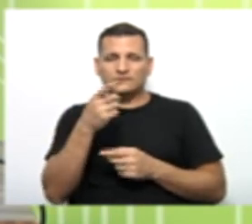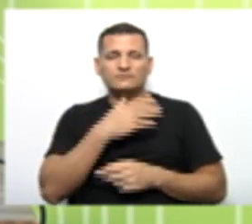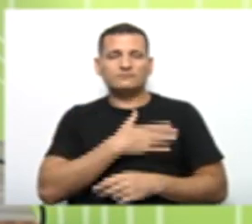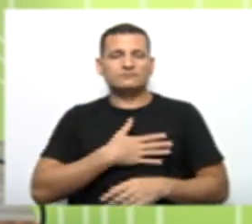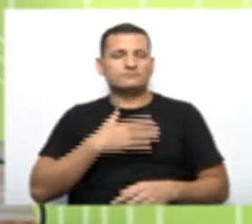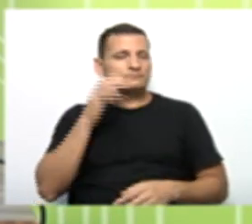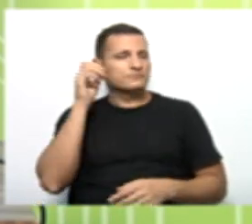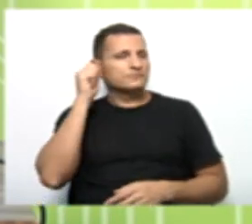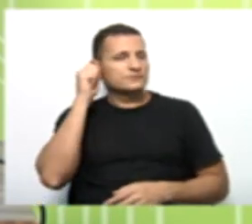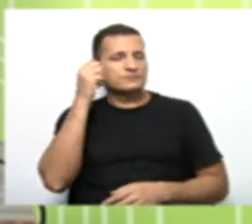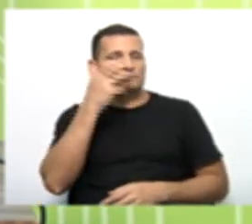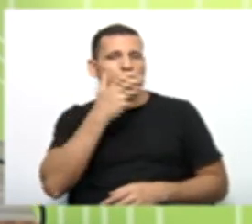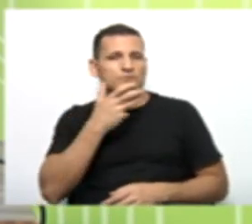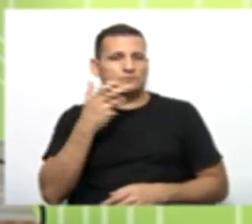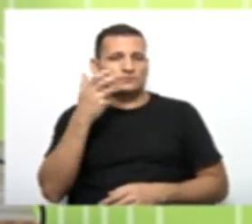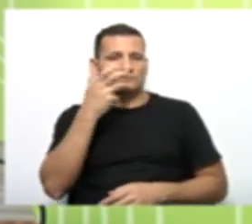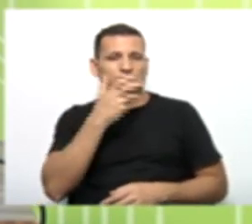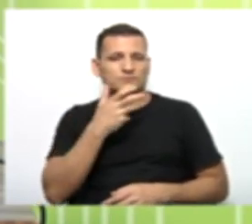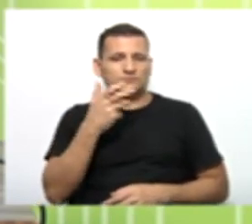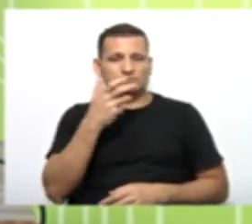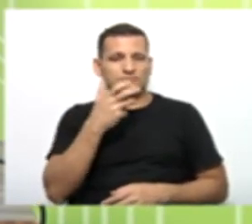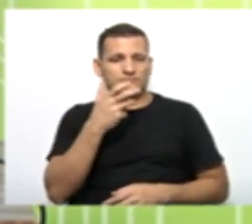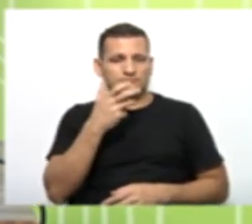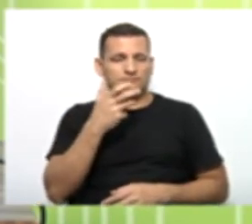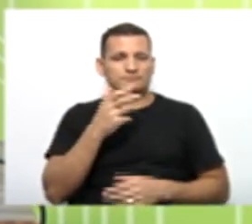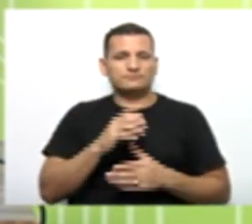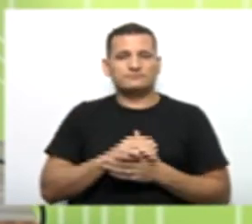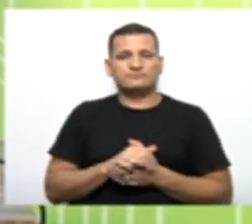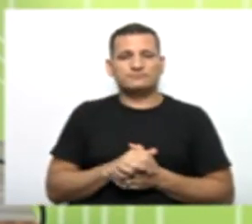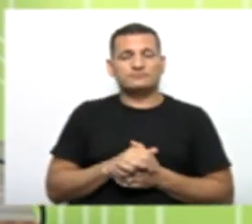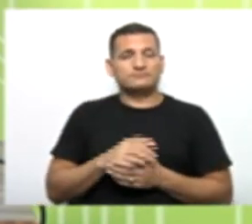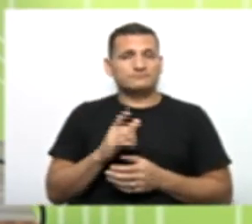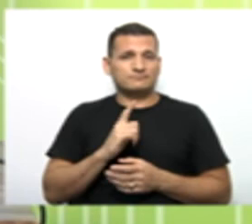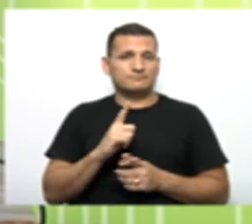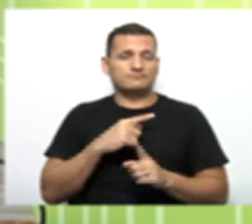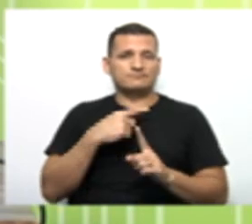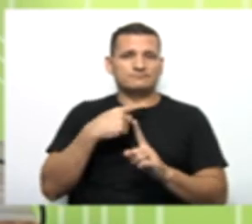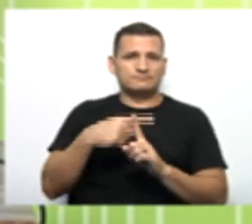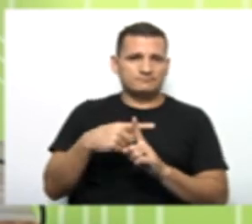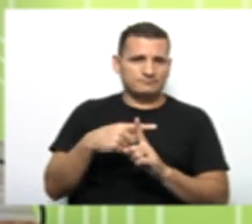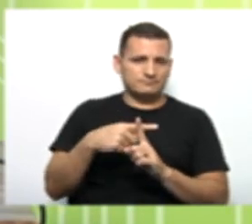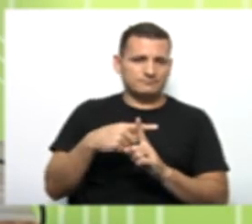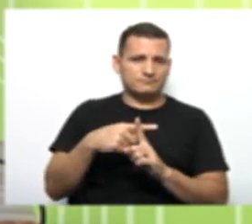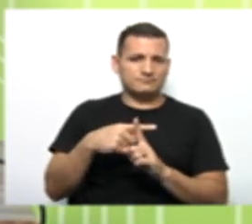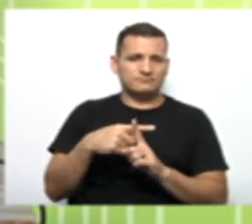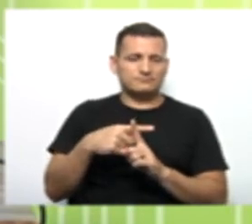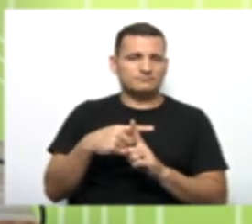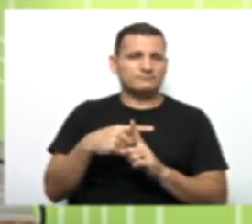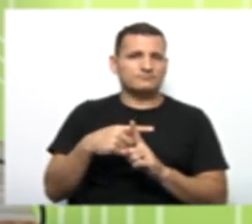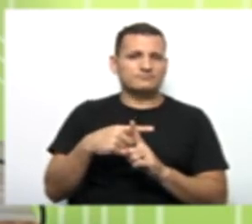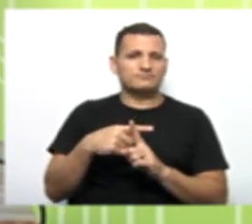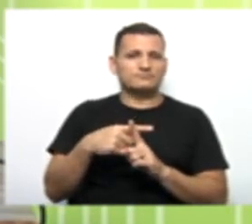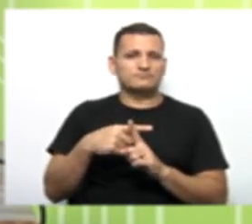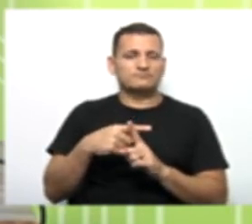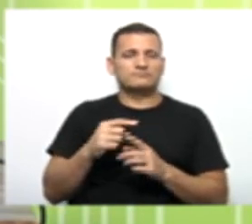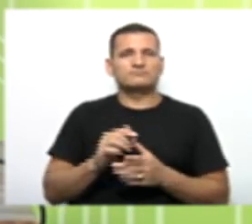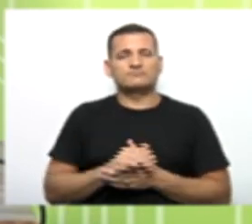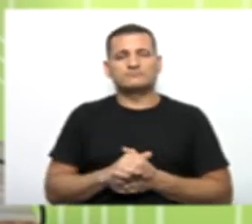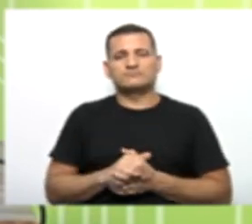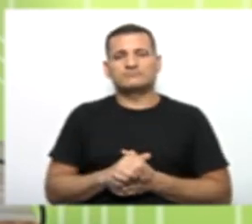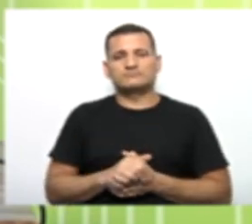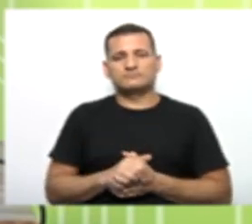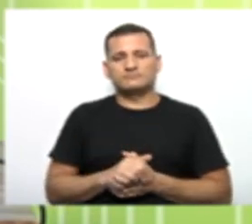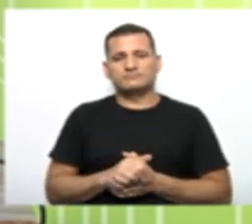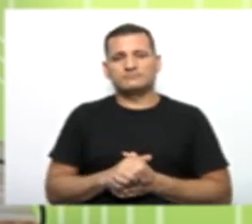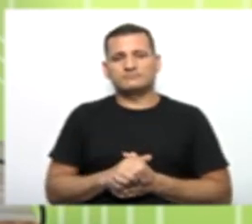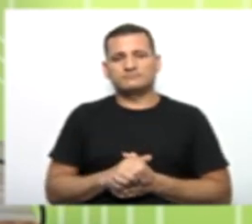aquela música. Se esse local não for pago, você vai ter um benefício daquela pessoa estar cantando, apesar de não ter nenhum custo para isso. Isso